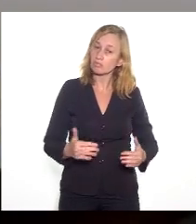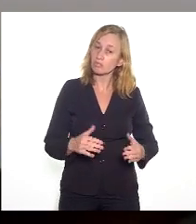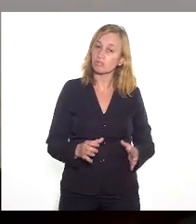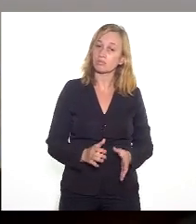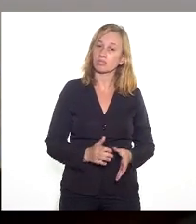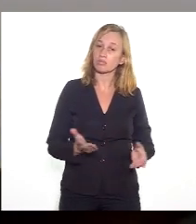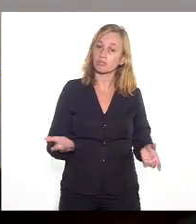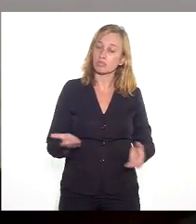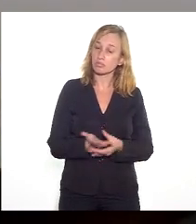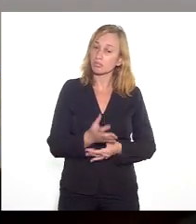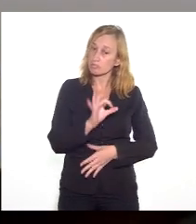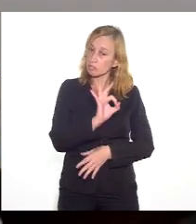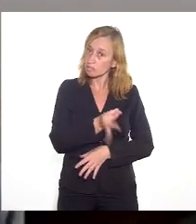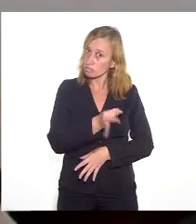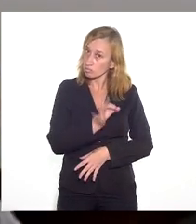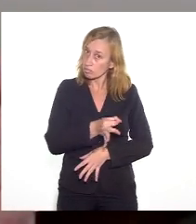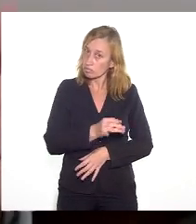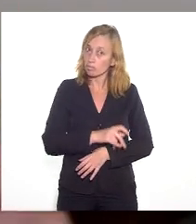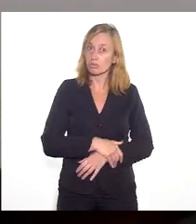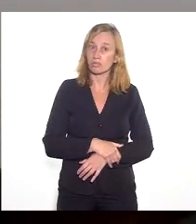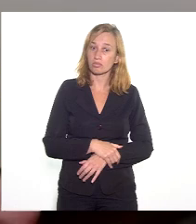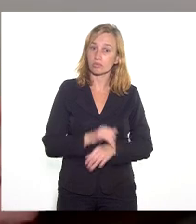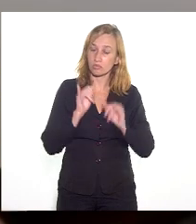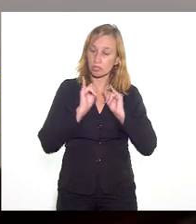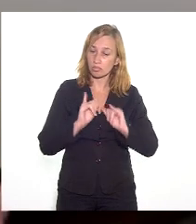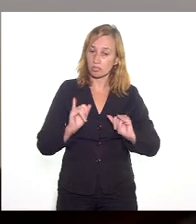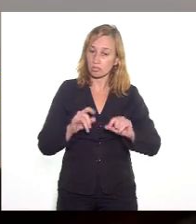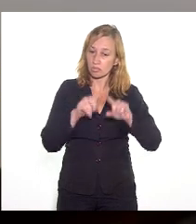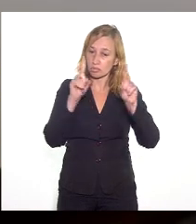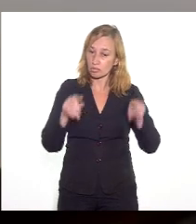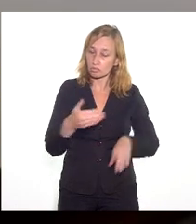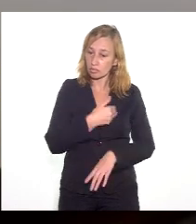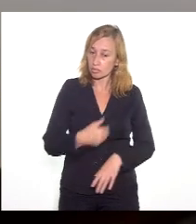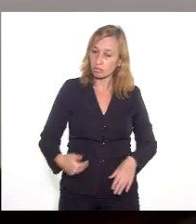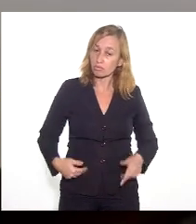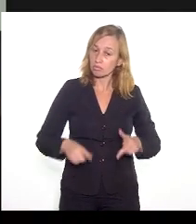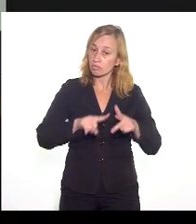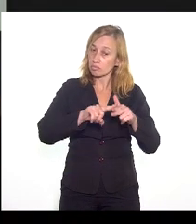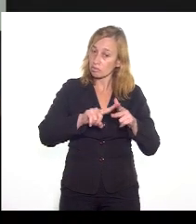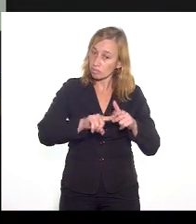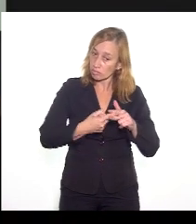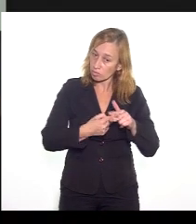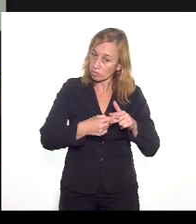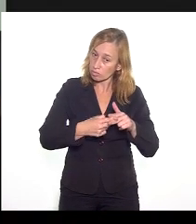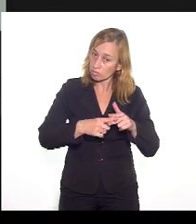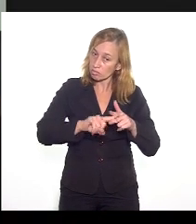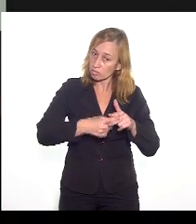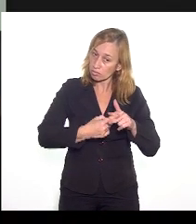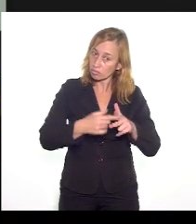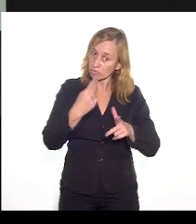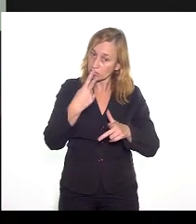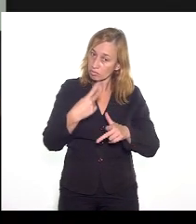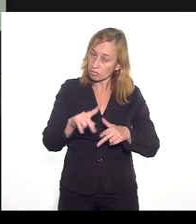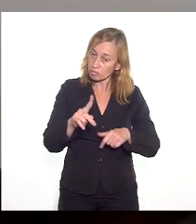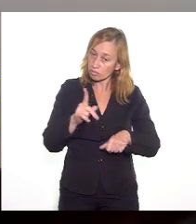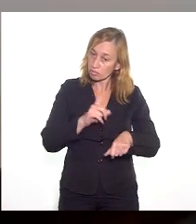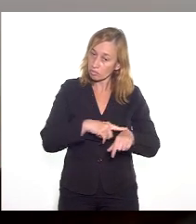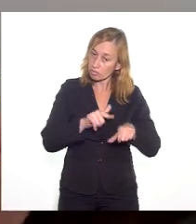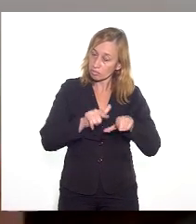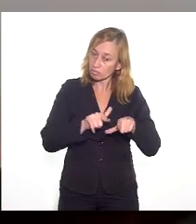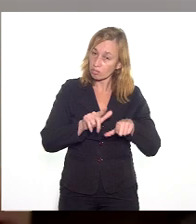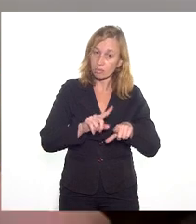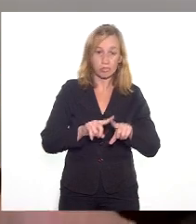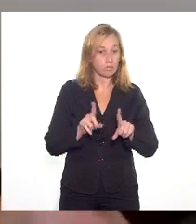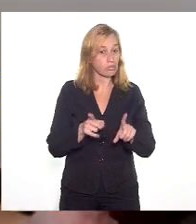adequado que aparentemente deflagrou, de conclamar os servidores em acumulação indevida, deputada Marta Rocha, a regularizar a sua situação, mas não